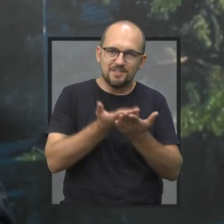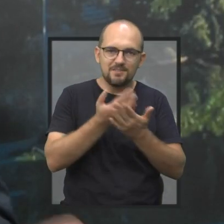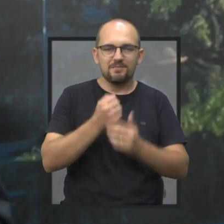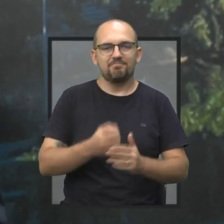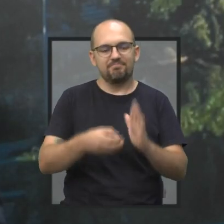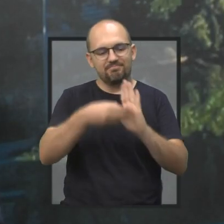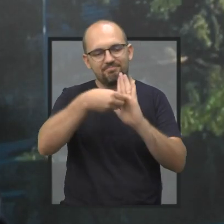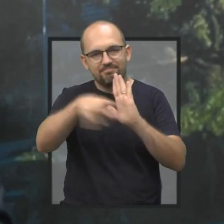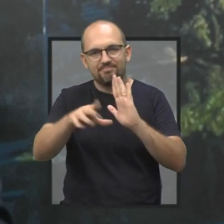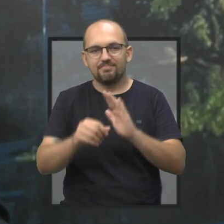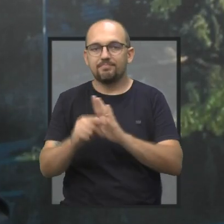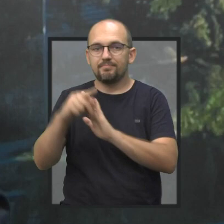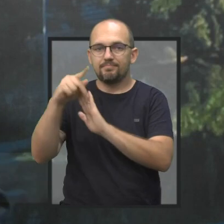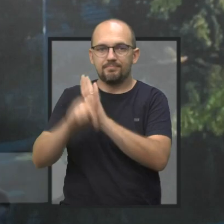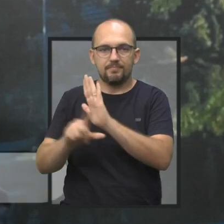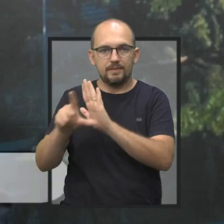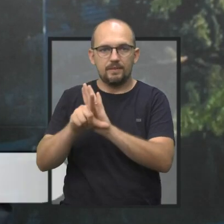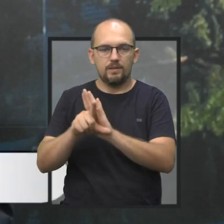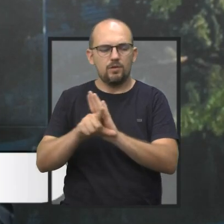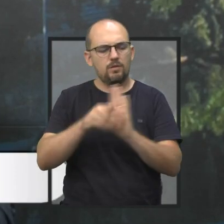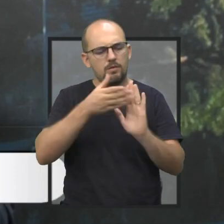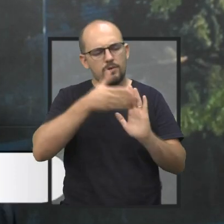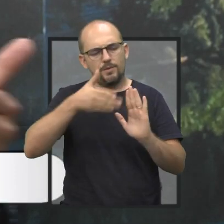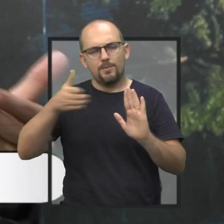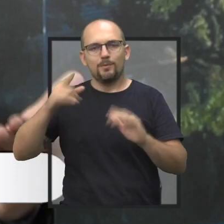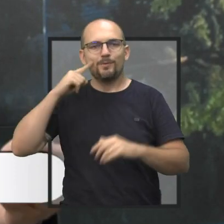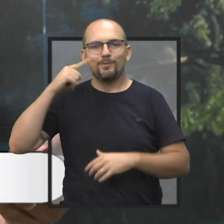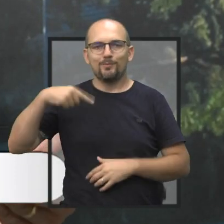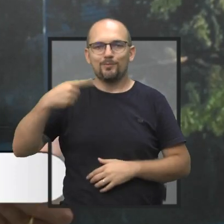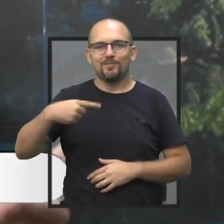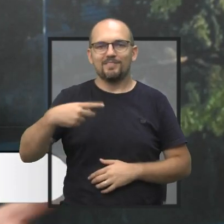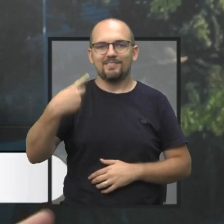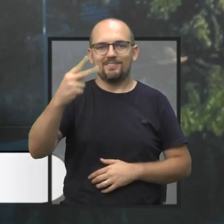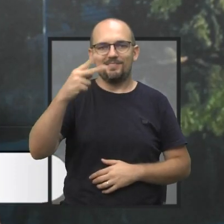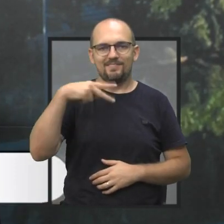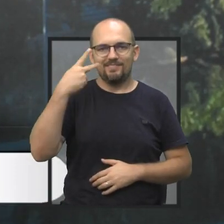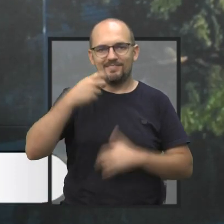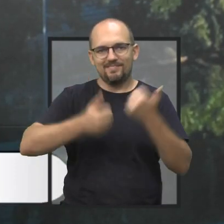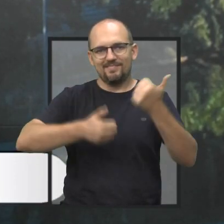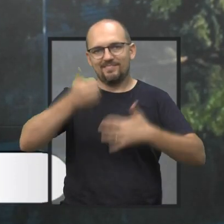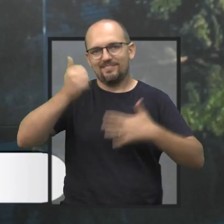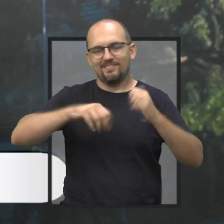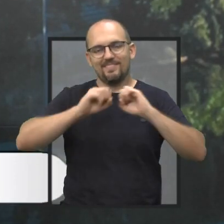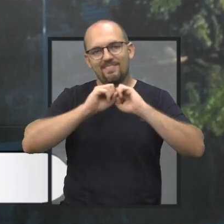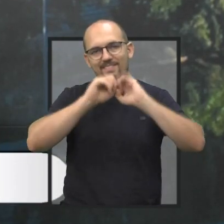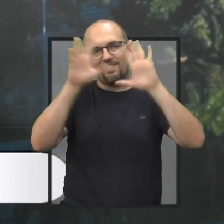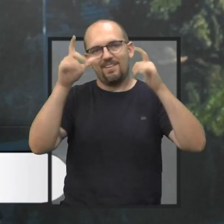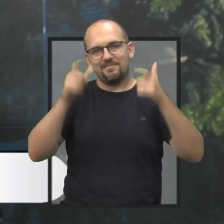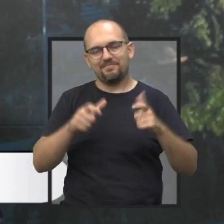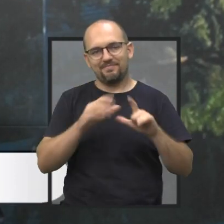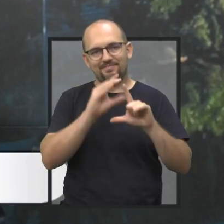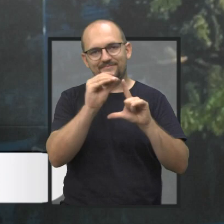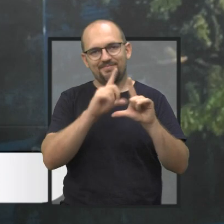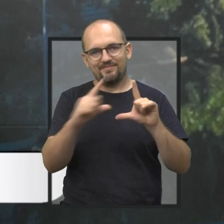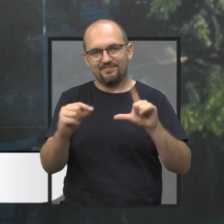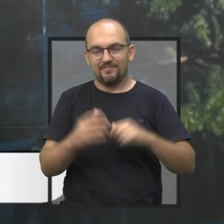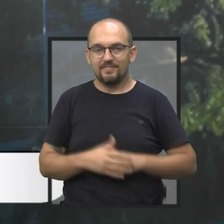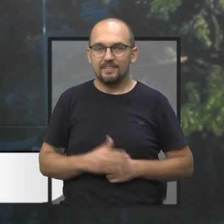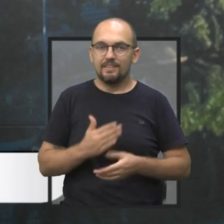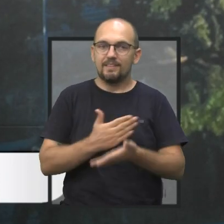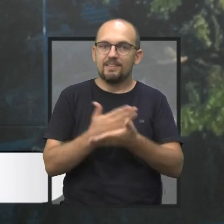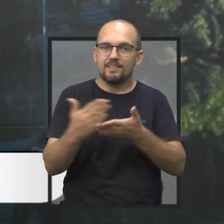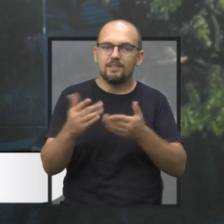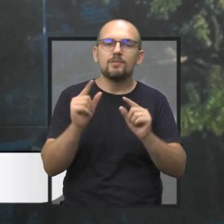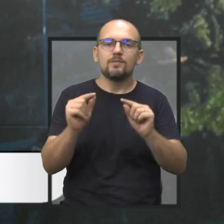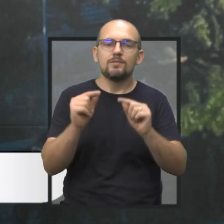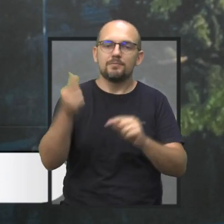requerimentos, indicações, projetos de lei, enfim, o dia a dia do seu parlamentar passado a limpo aqui na TV Câmara Jaú. Está entrando no